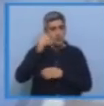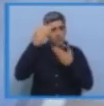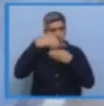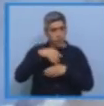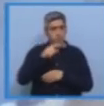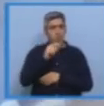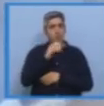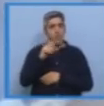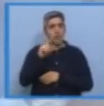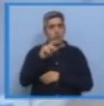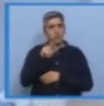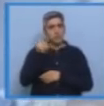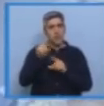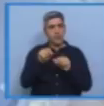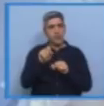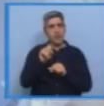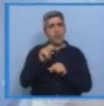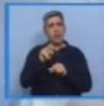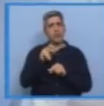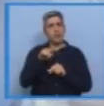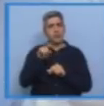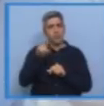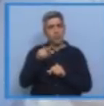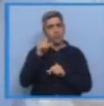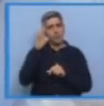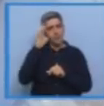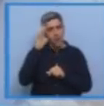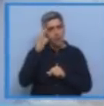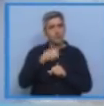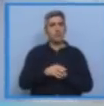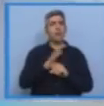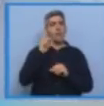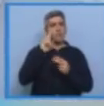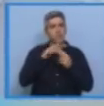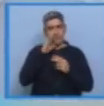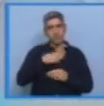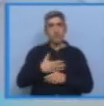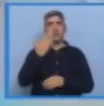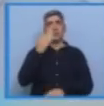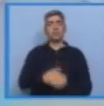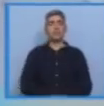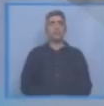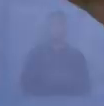22h45, a Eclésia espera por si na Antena 1. Tenha, então, uma muito boa tarde e até amanhã, se Deus quiser.